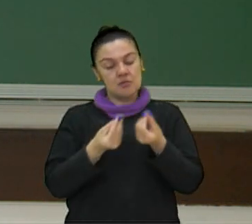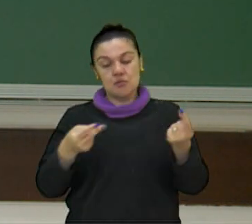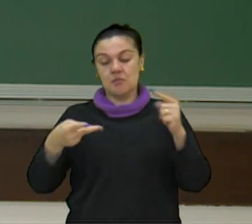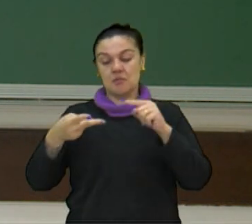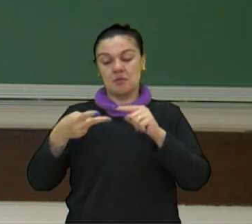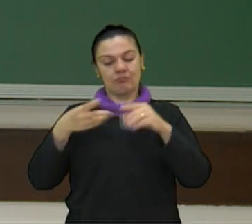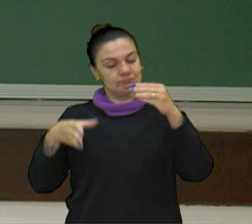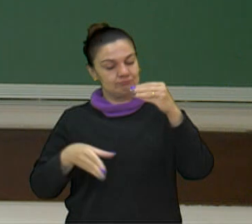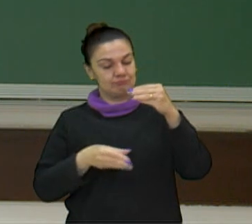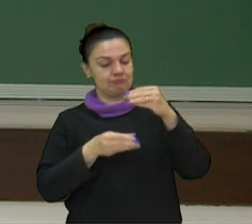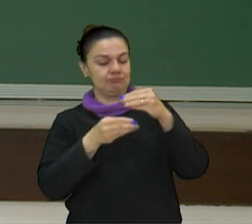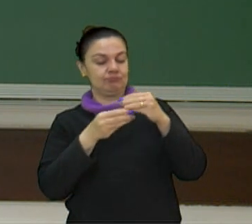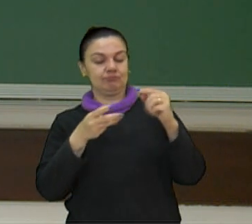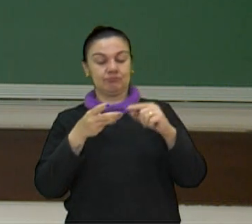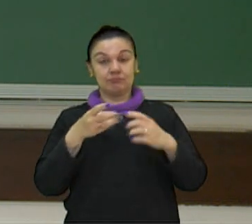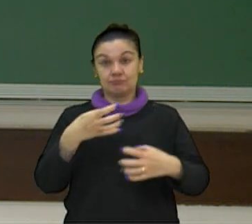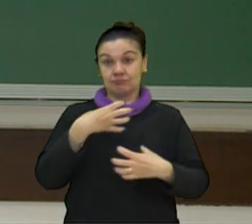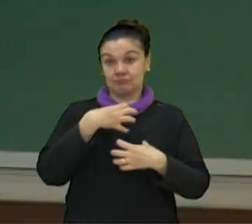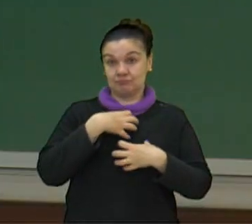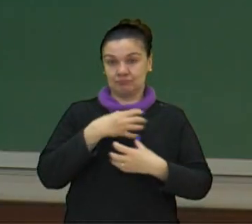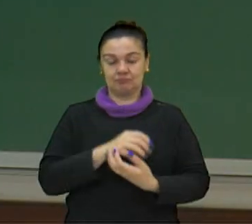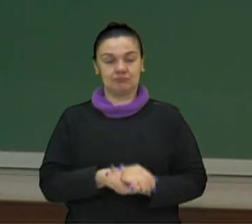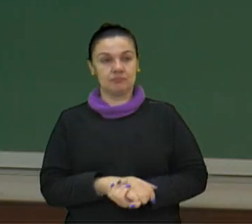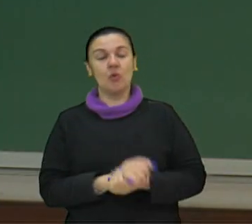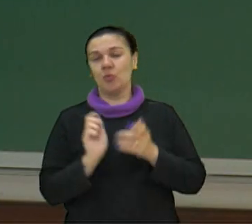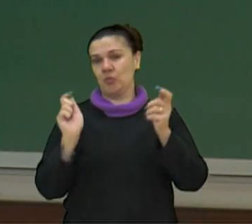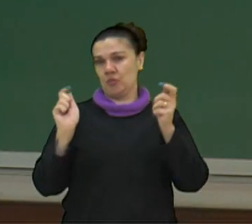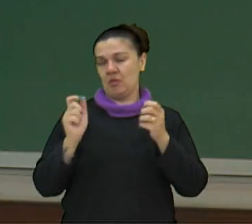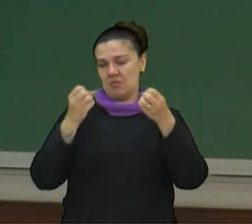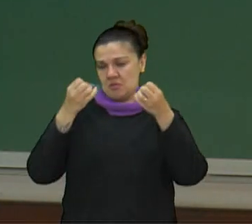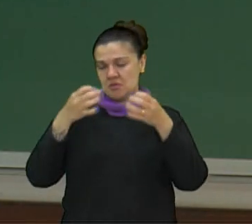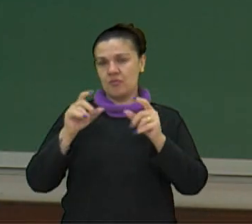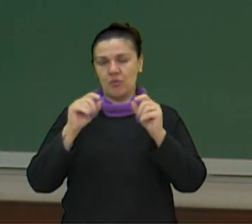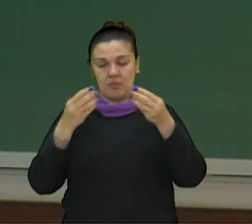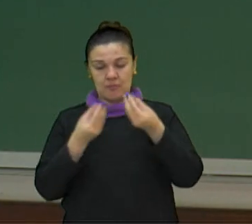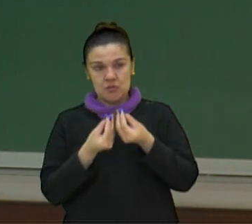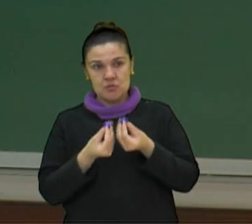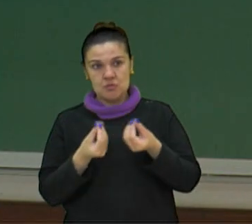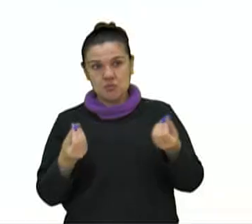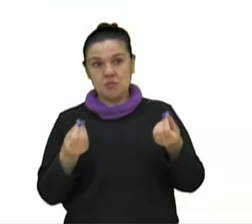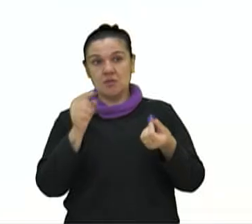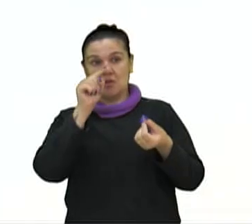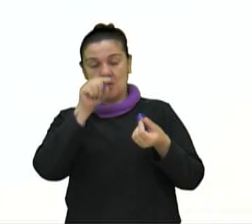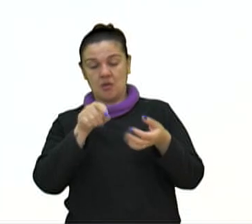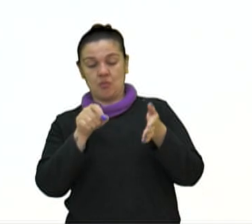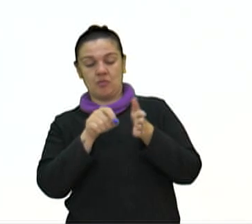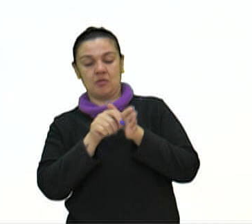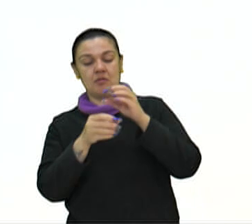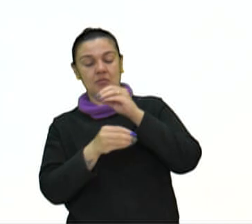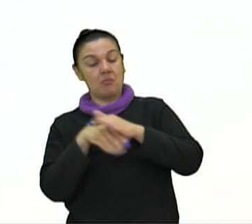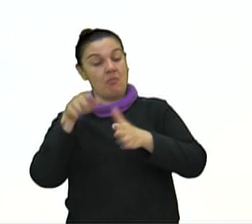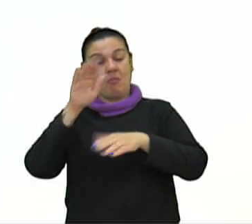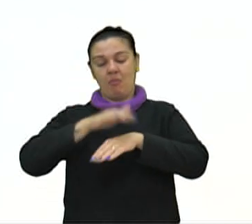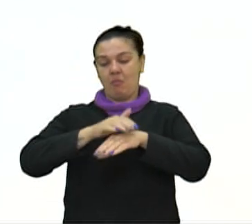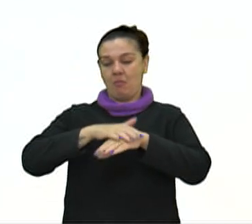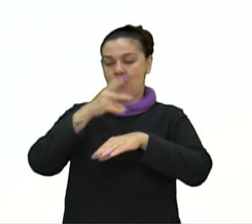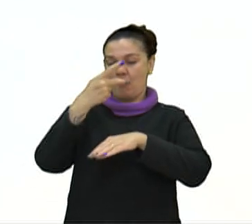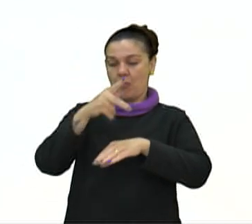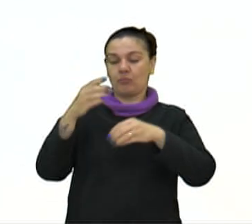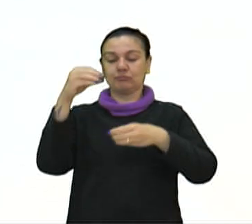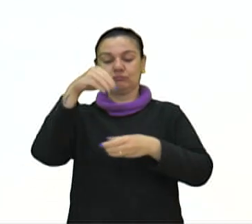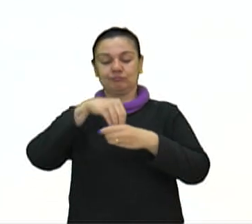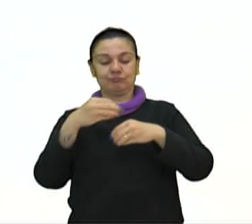substância, atributos e modos. Então, uma resposta possível. Substância é aquilo que existe por si mesmo e em si